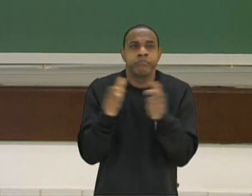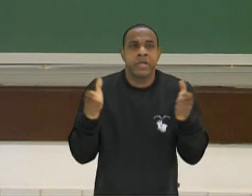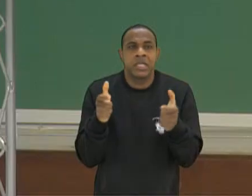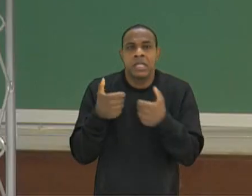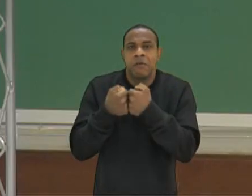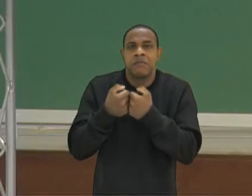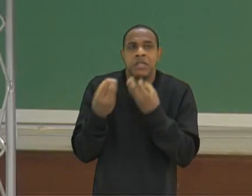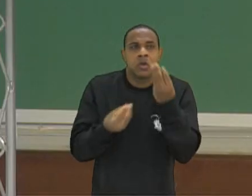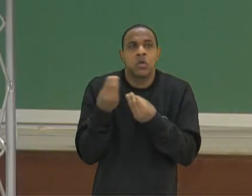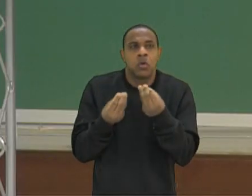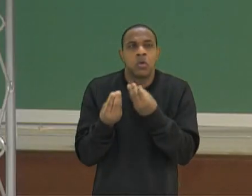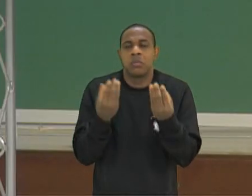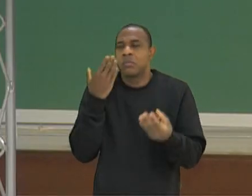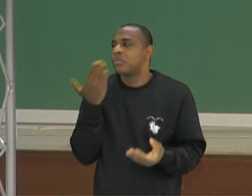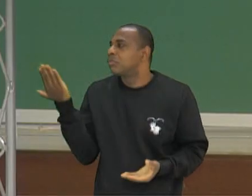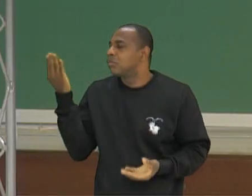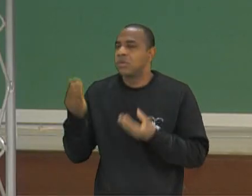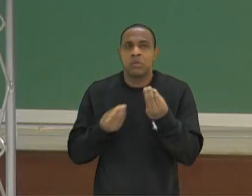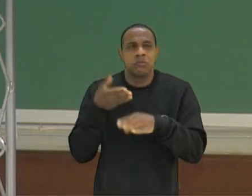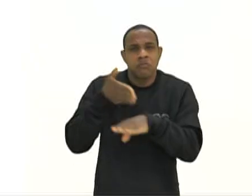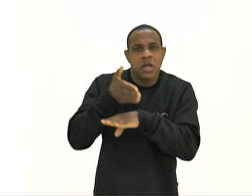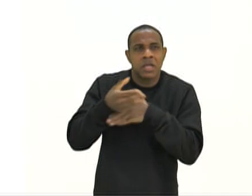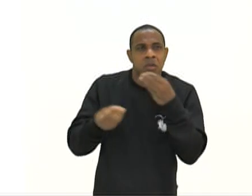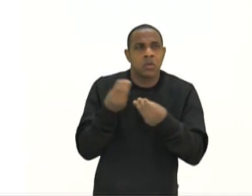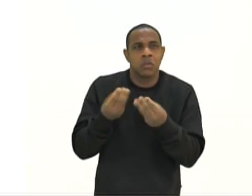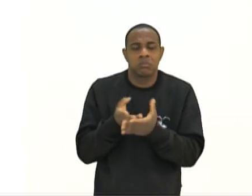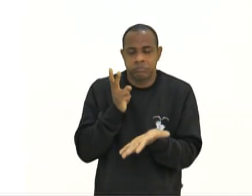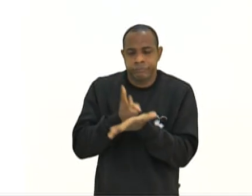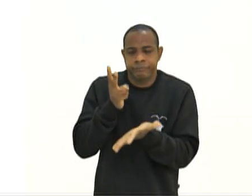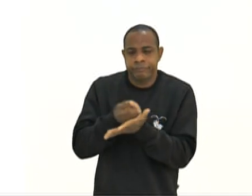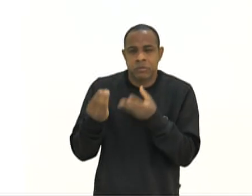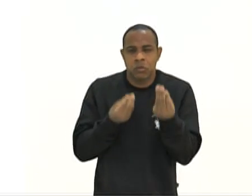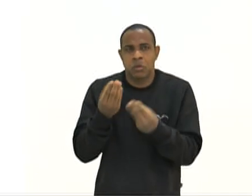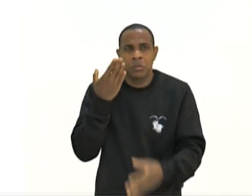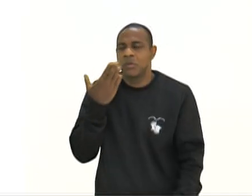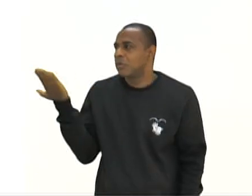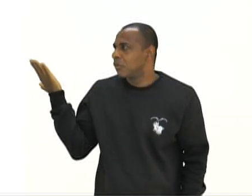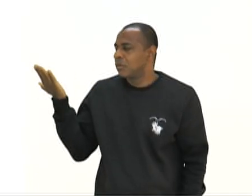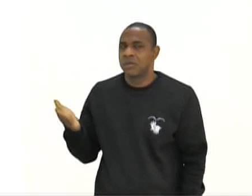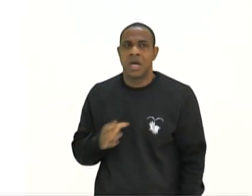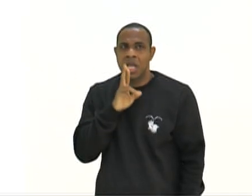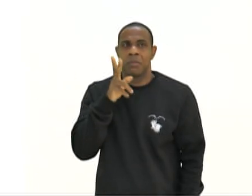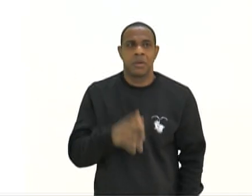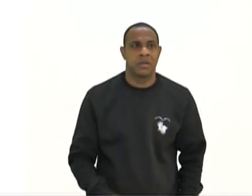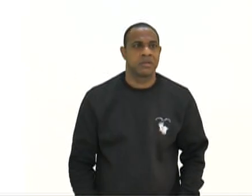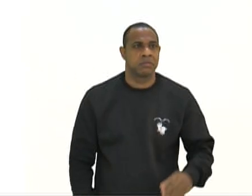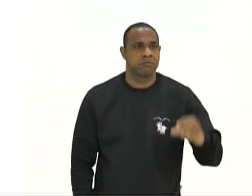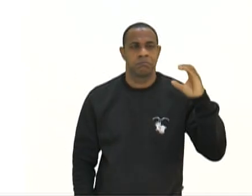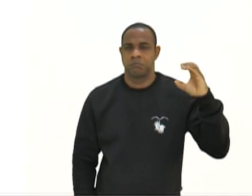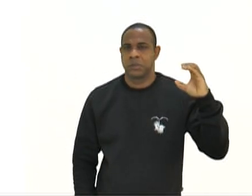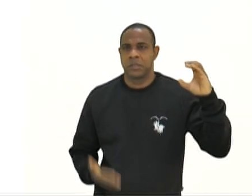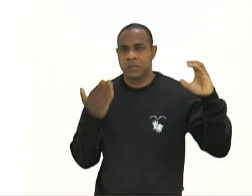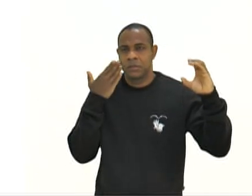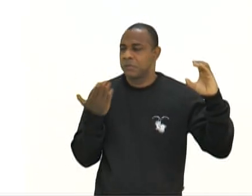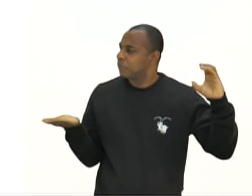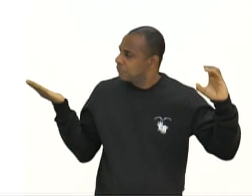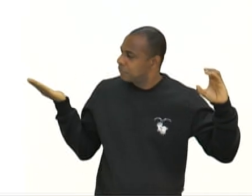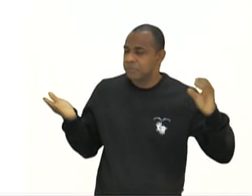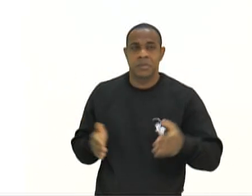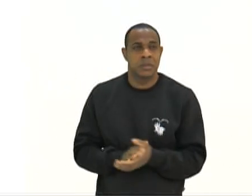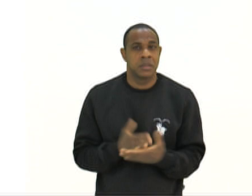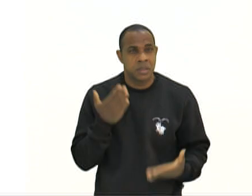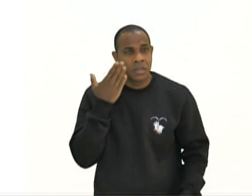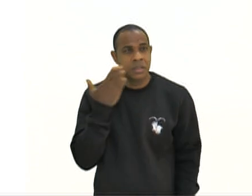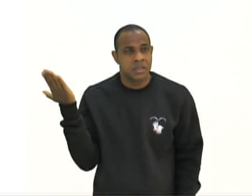ali à refração, você vai ter a frequência se mantendo constante. Um pequeno tópico para que você relembre o que é a frequência, imaginando assim,